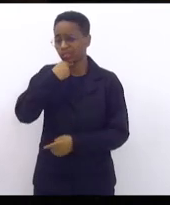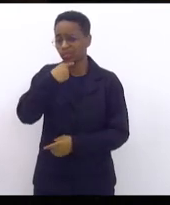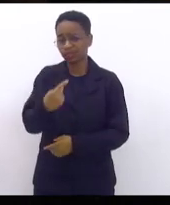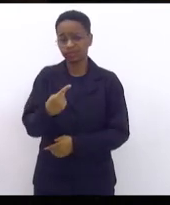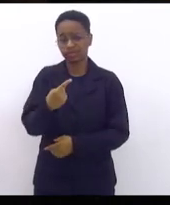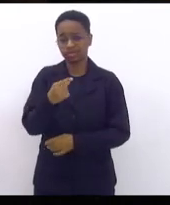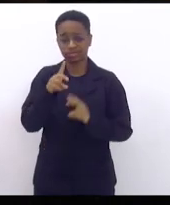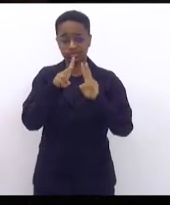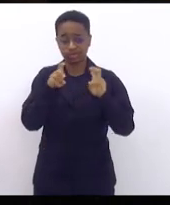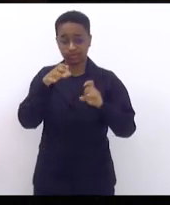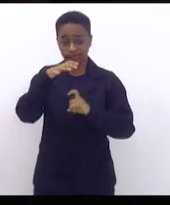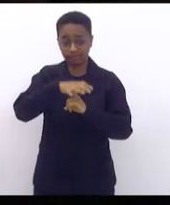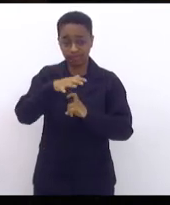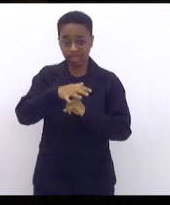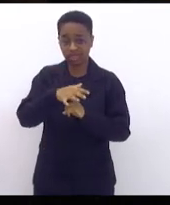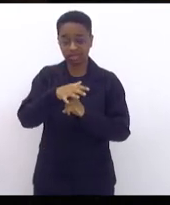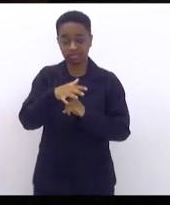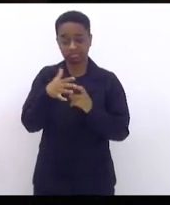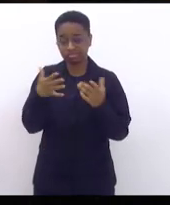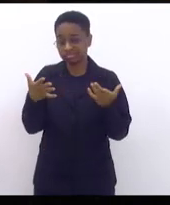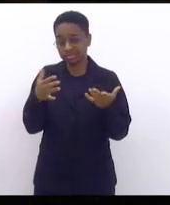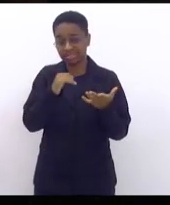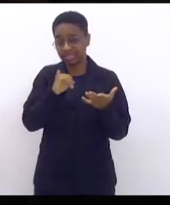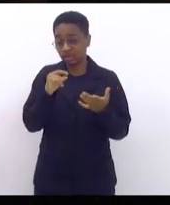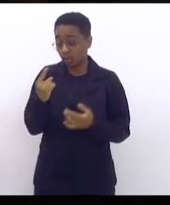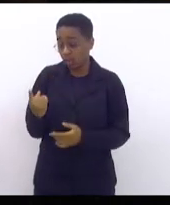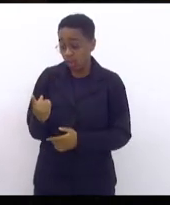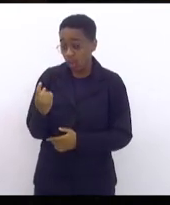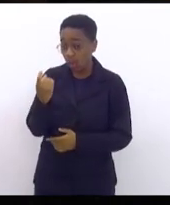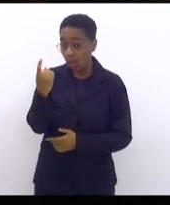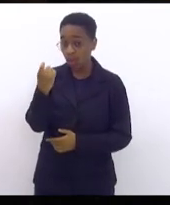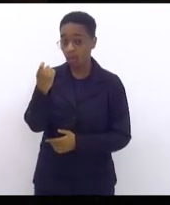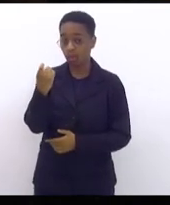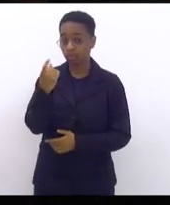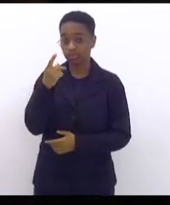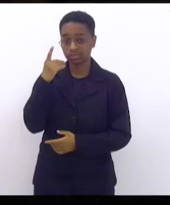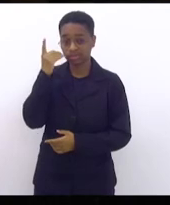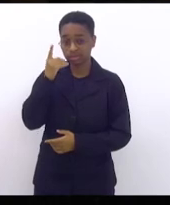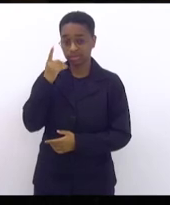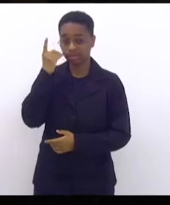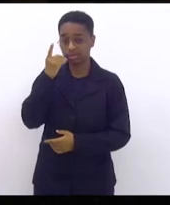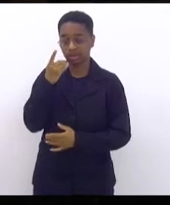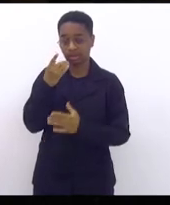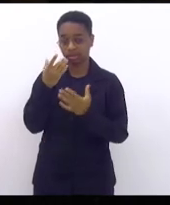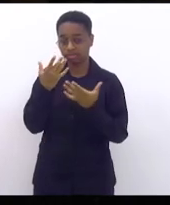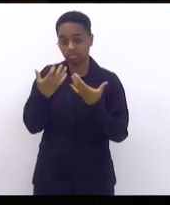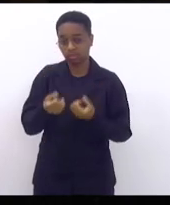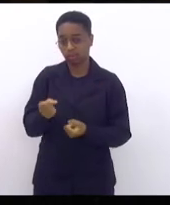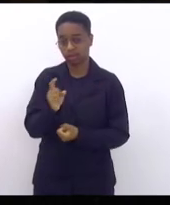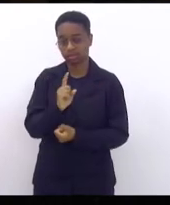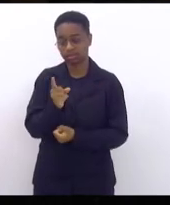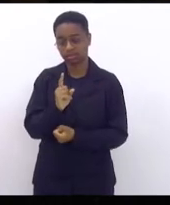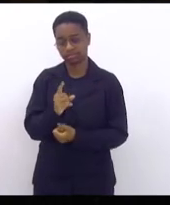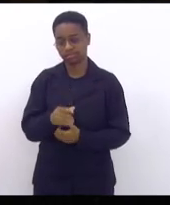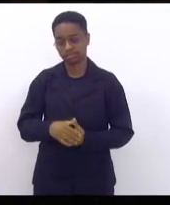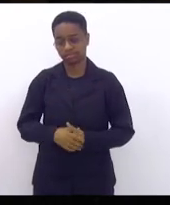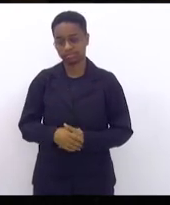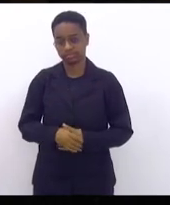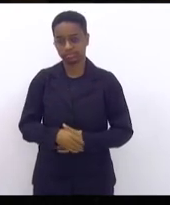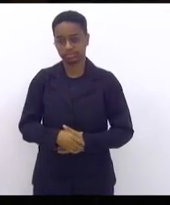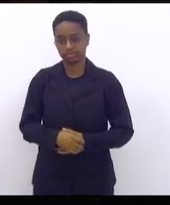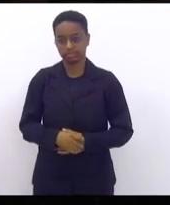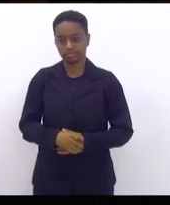à Feira de São Cristóvão, tivesse um único parlamentar que não votasse a